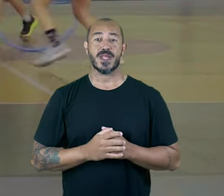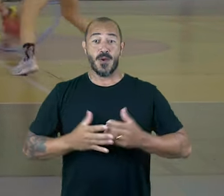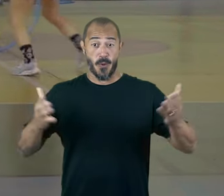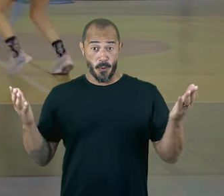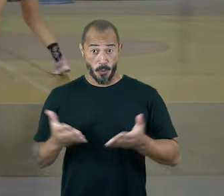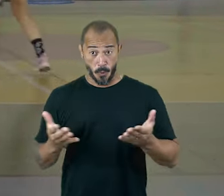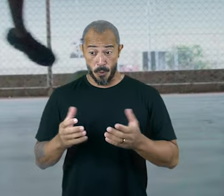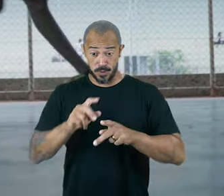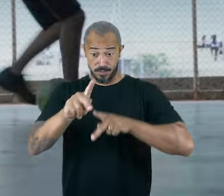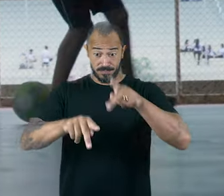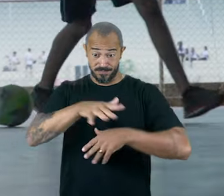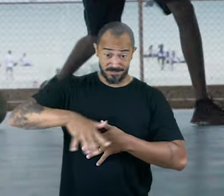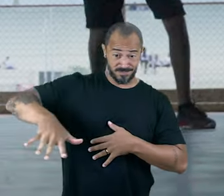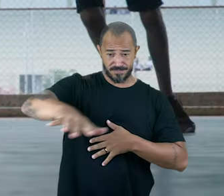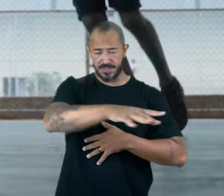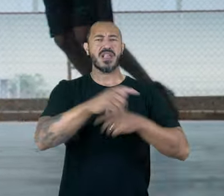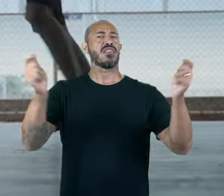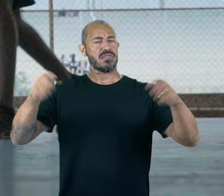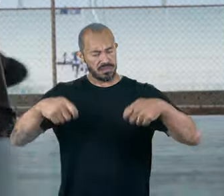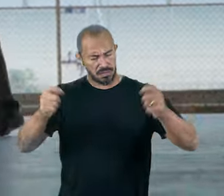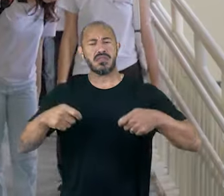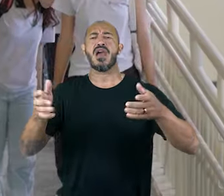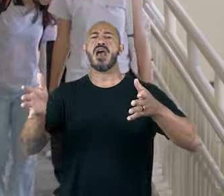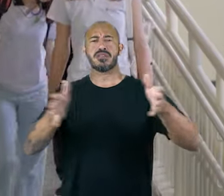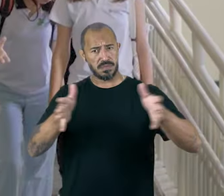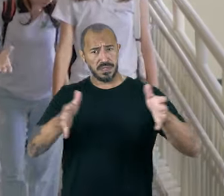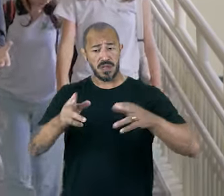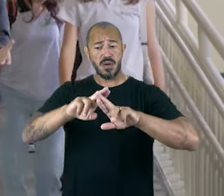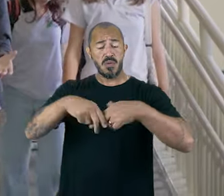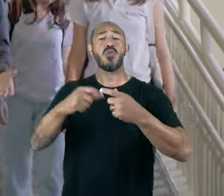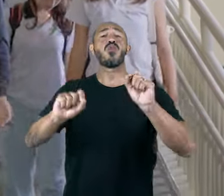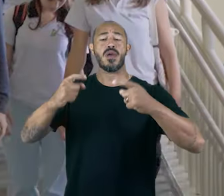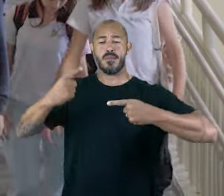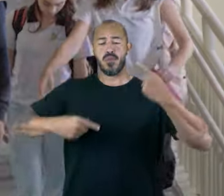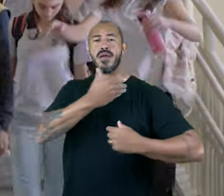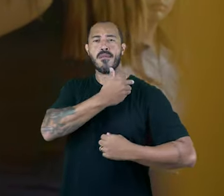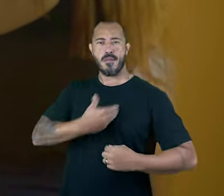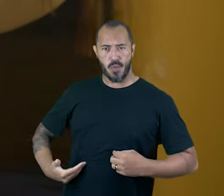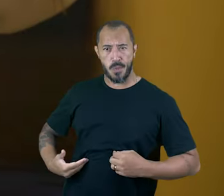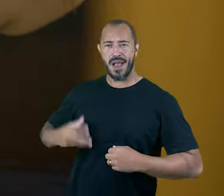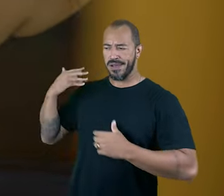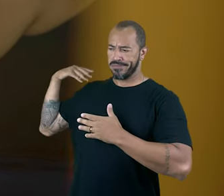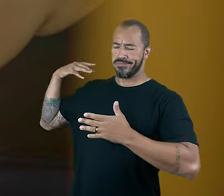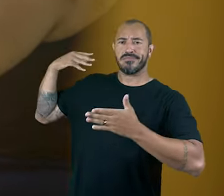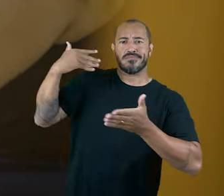Hoje, a população consegue ter essa acessibilidade devido a essas políticas públicas que aconteceram ao longo desse